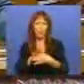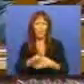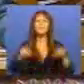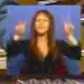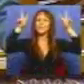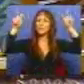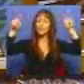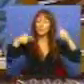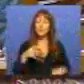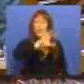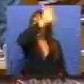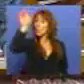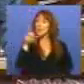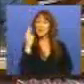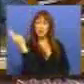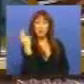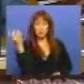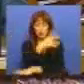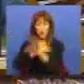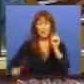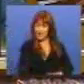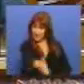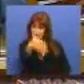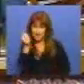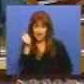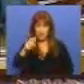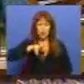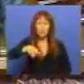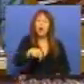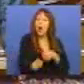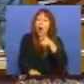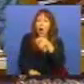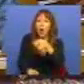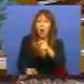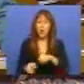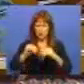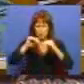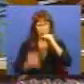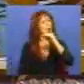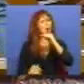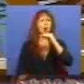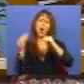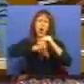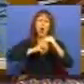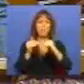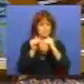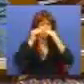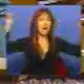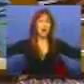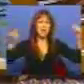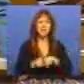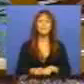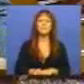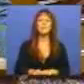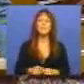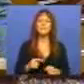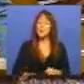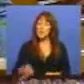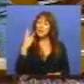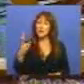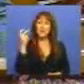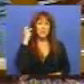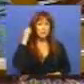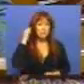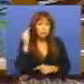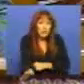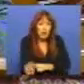Cito, entre os países da União Europeia há 15, Portugal é aquele em que a desigualdade de rendimentos é maior. Passados três